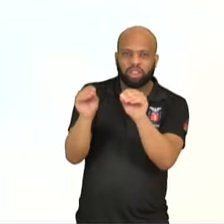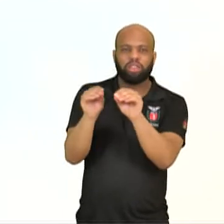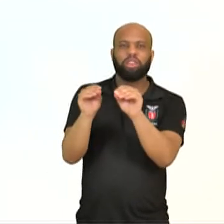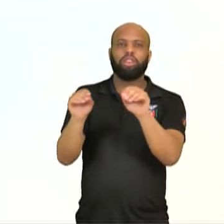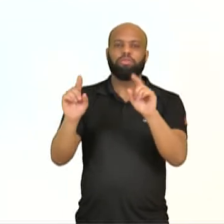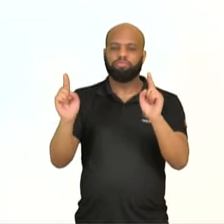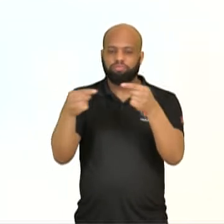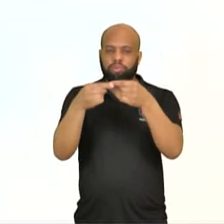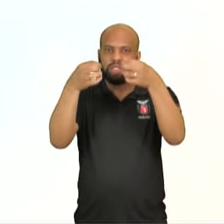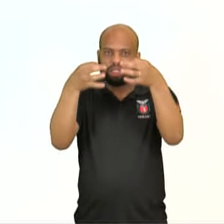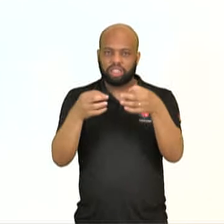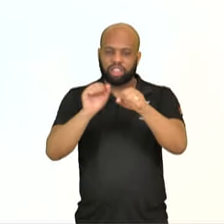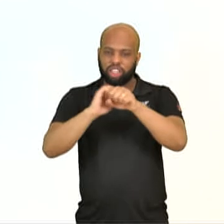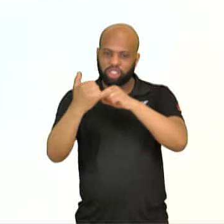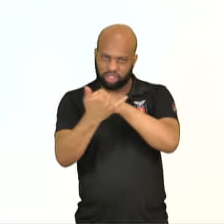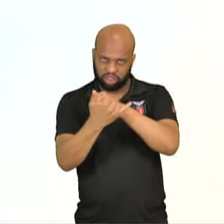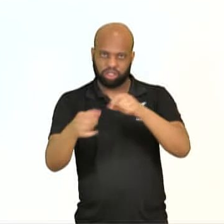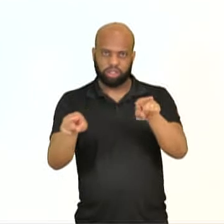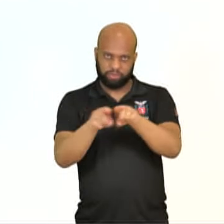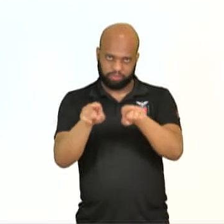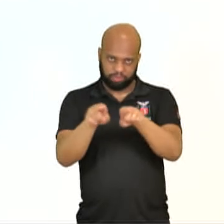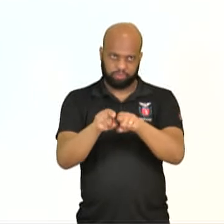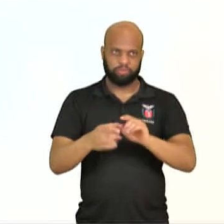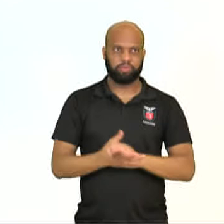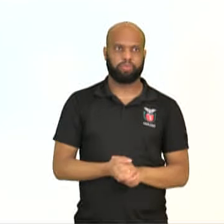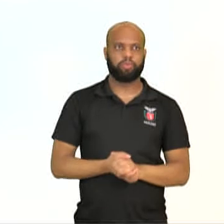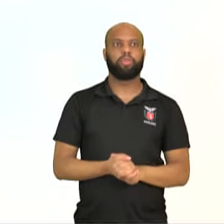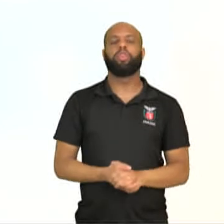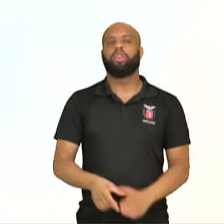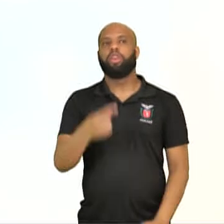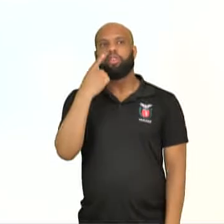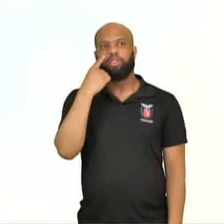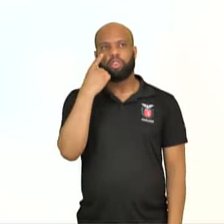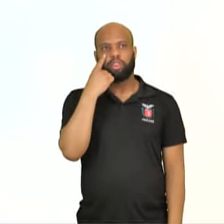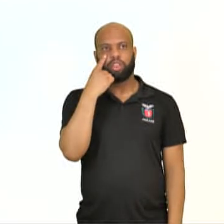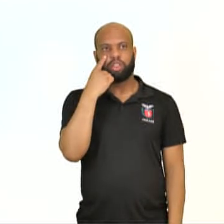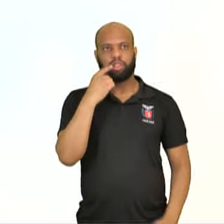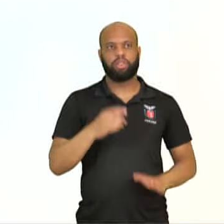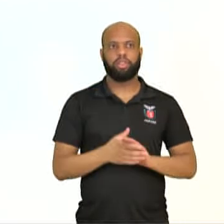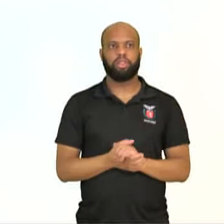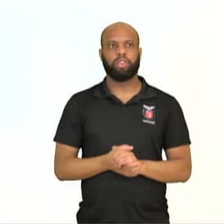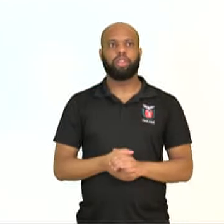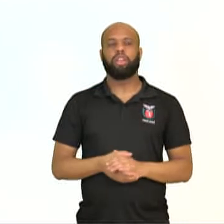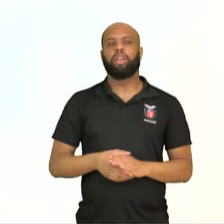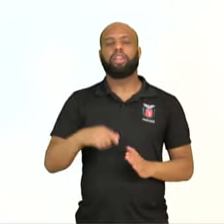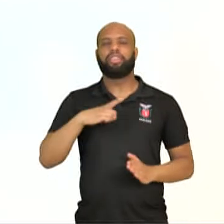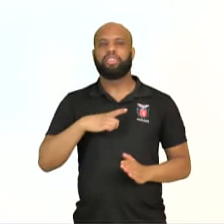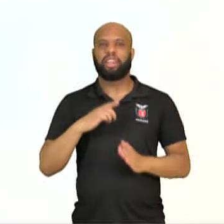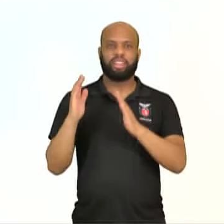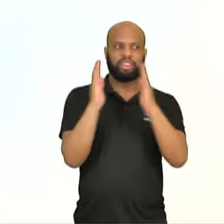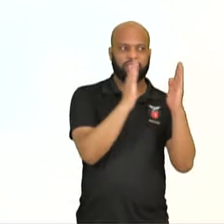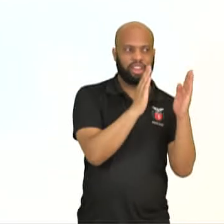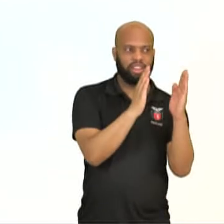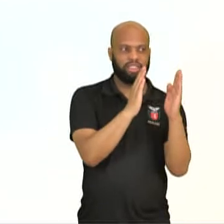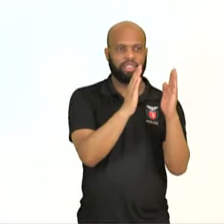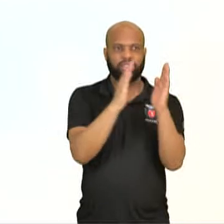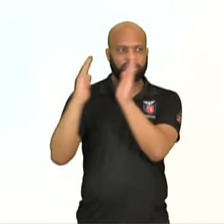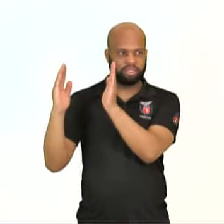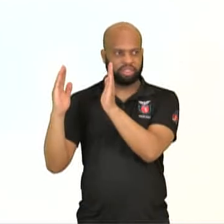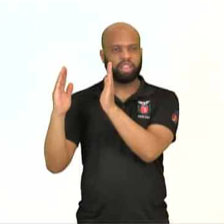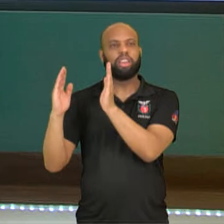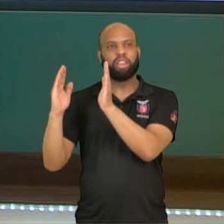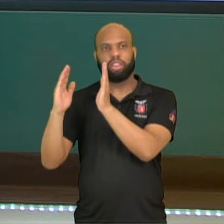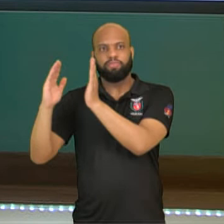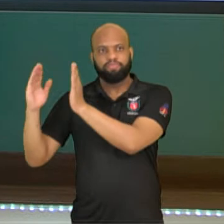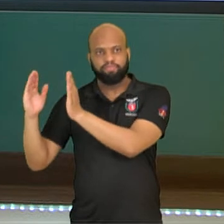com adjetivo. Atentem-se aí. Palavras, tá? Masculinas e femininas, ok? O